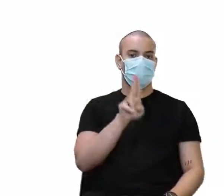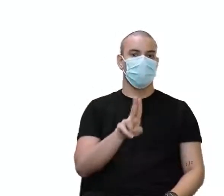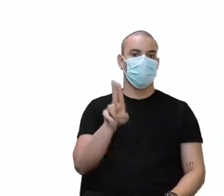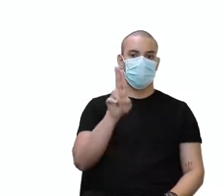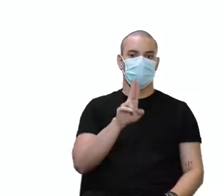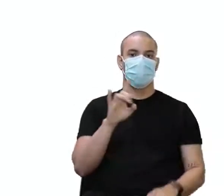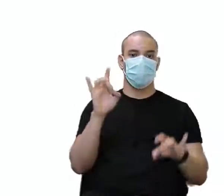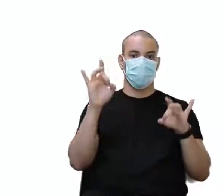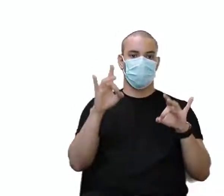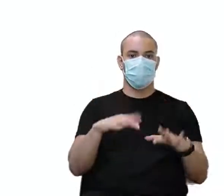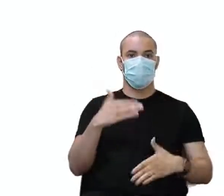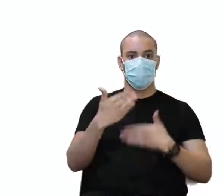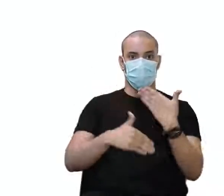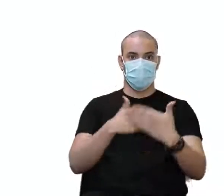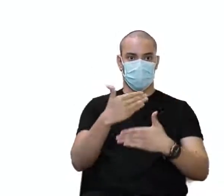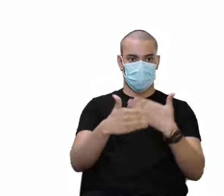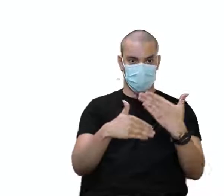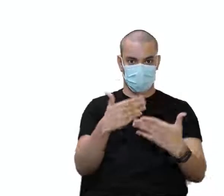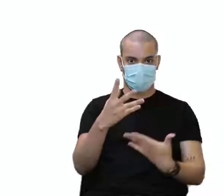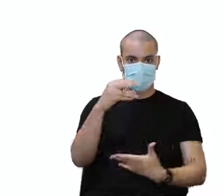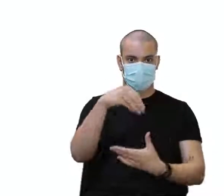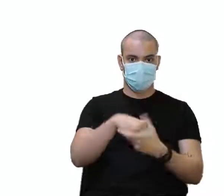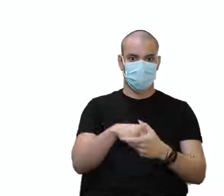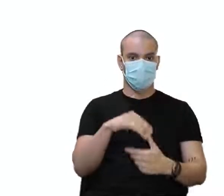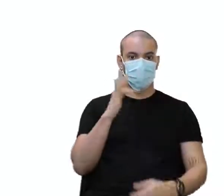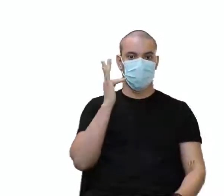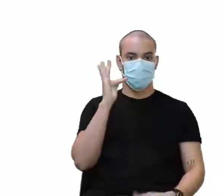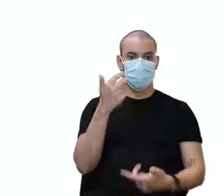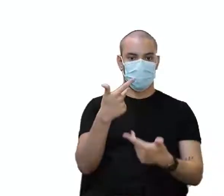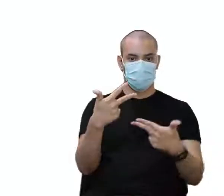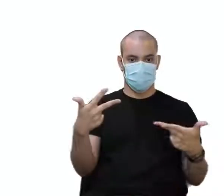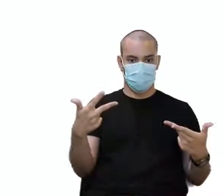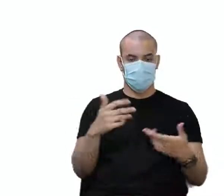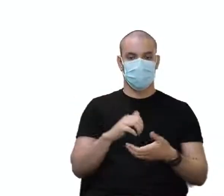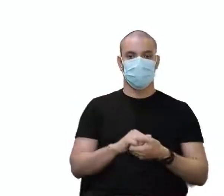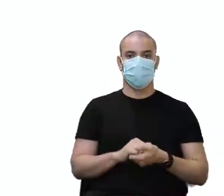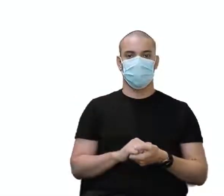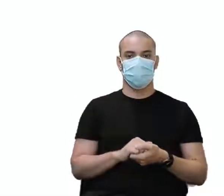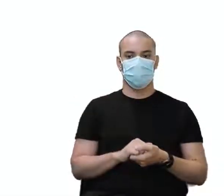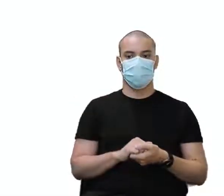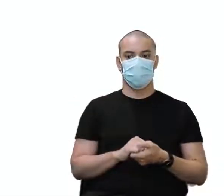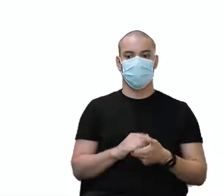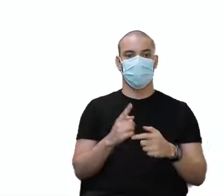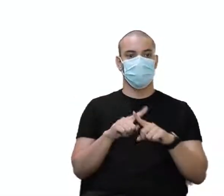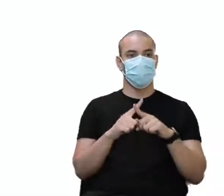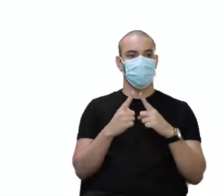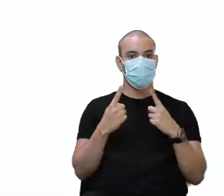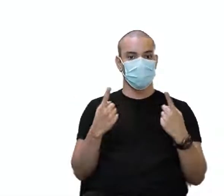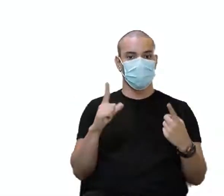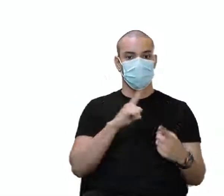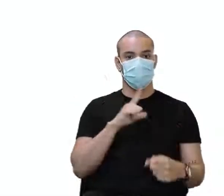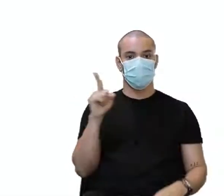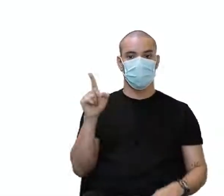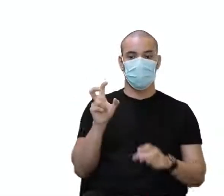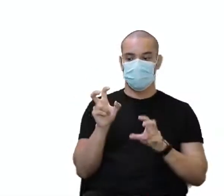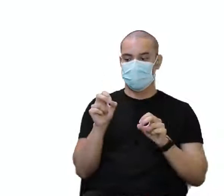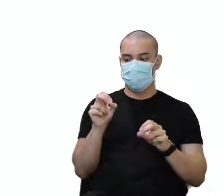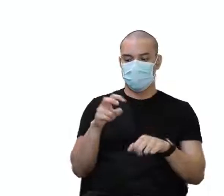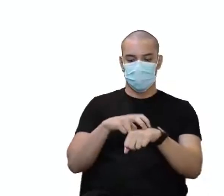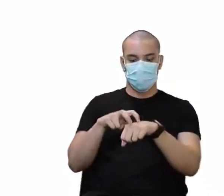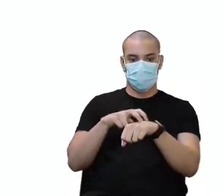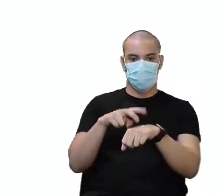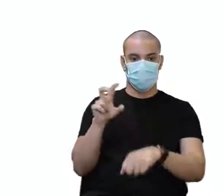restante para o seu desenvolvimento, a produção dos frutos e das sementes. Só que aí vai ter na parada um gafanhotinho, né? O gafanhoto